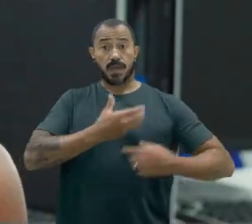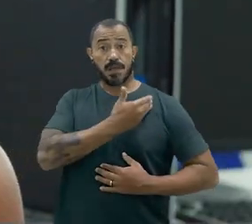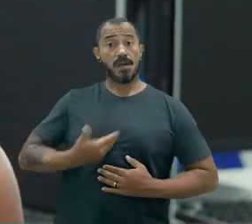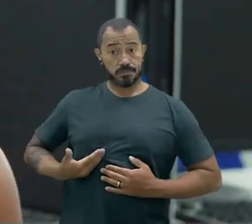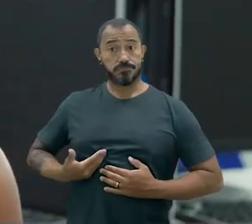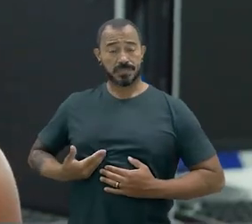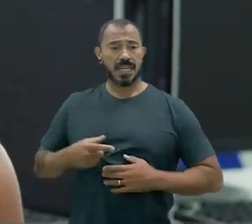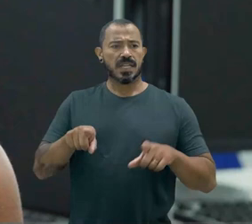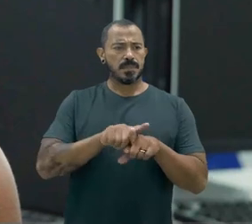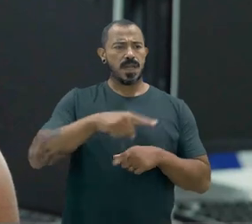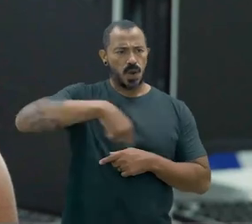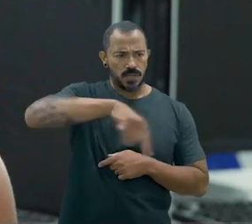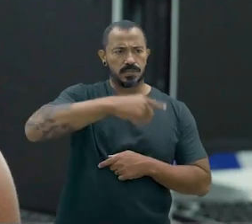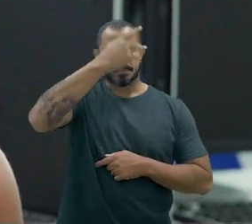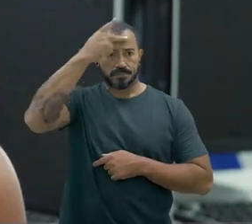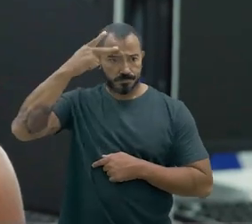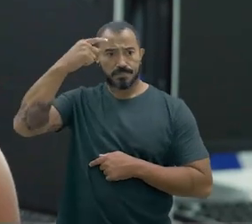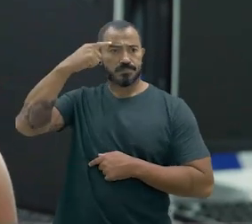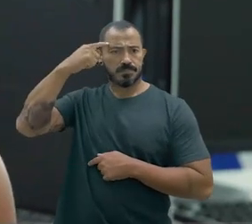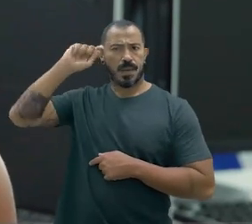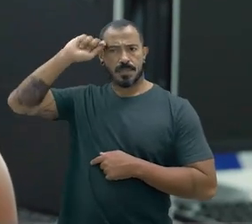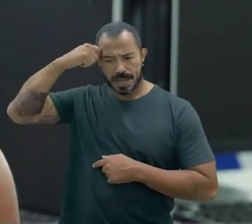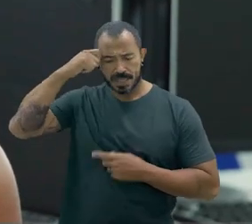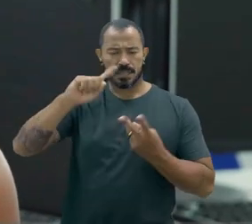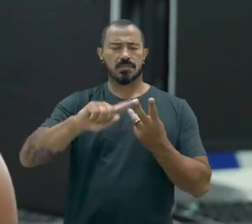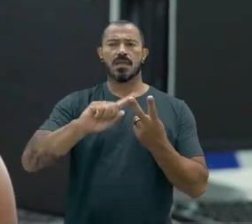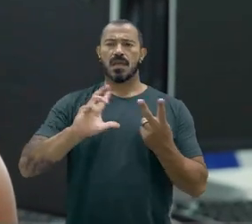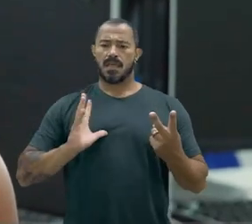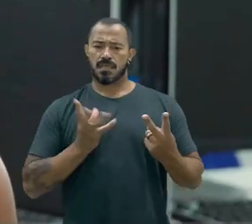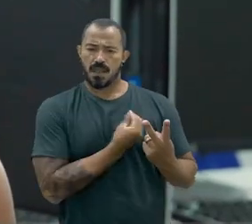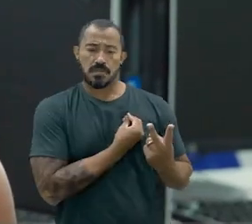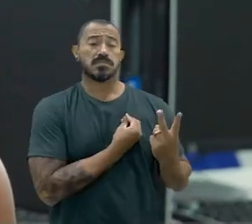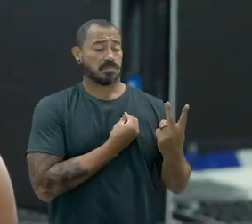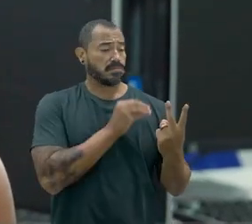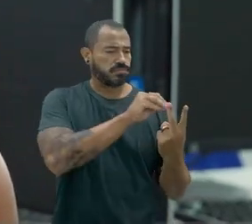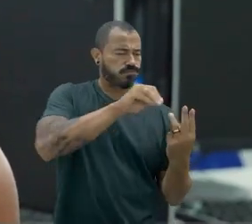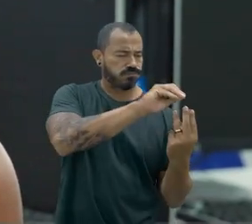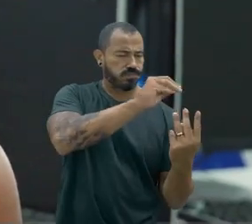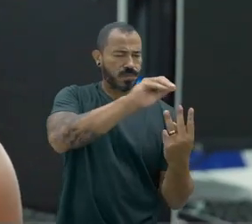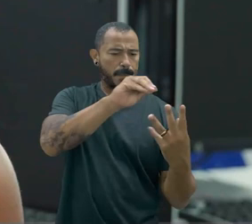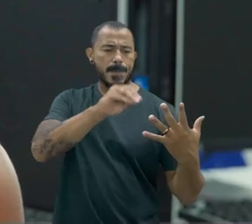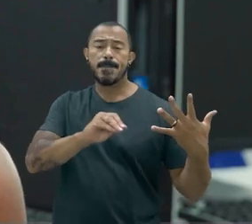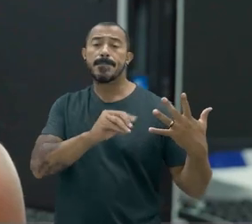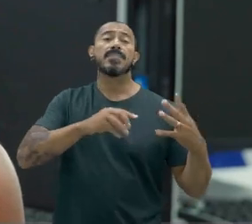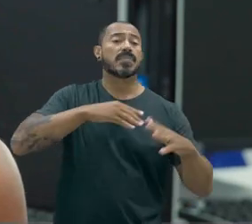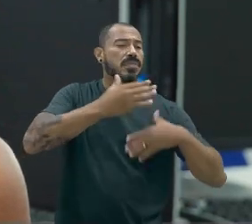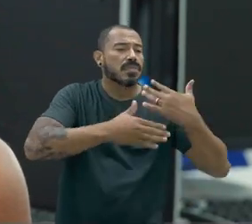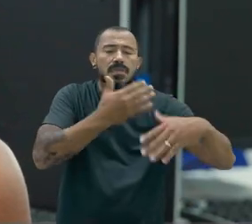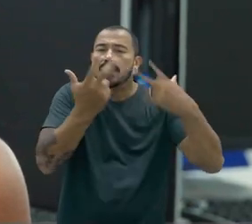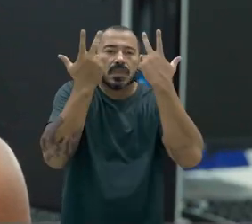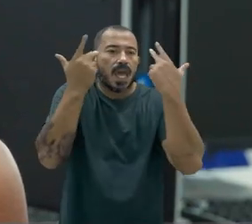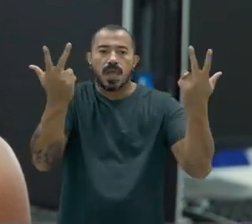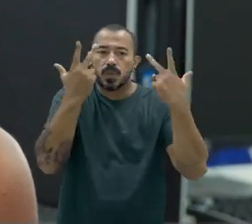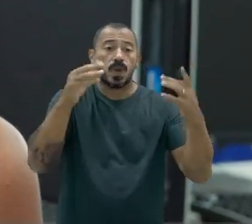pensar pessoas pretas, a gente usa o NEPGEN para pensar pessoas trans. Então, isso foi naturalmente se desenvolvendo aqui dentro.